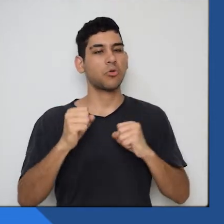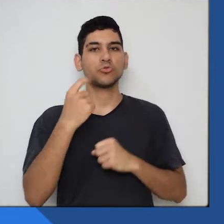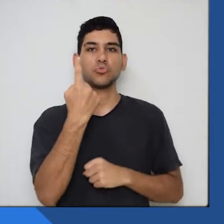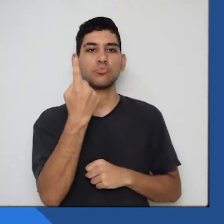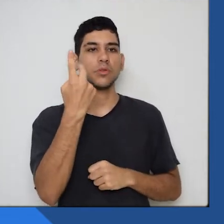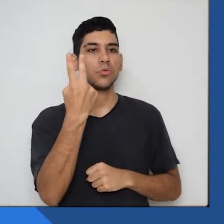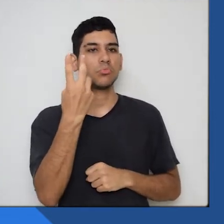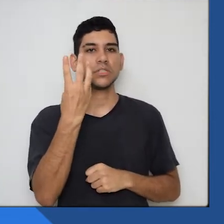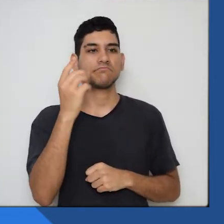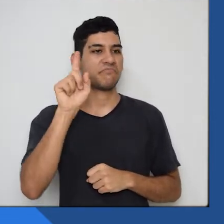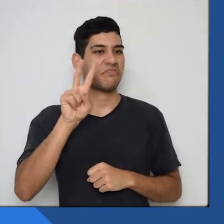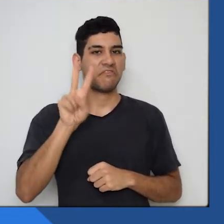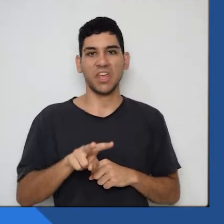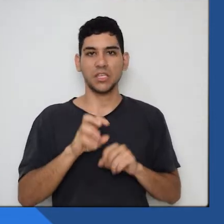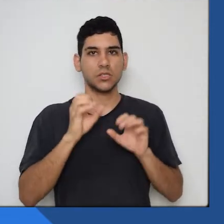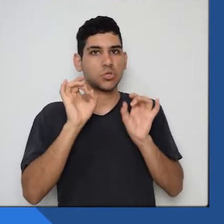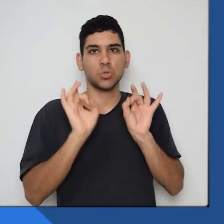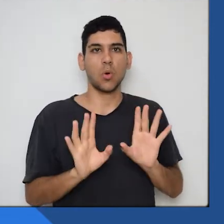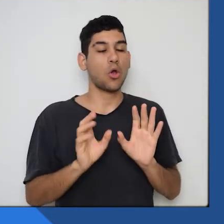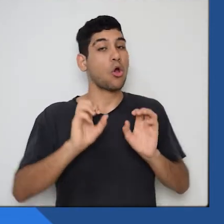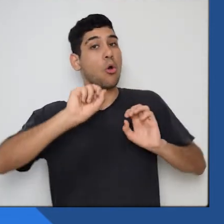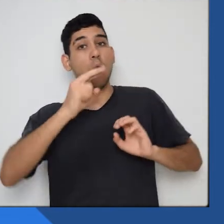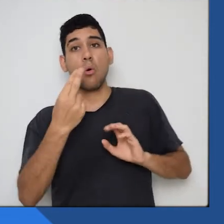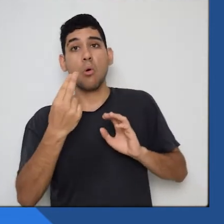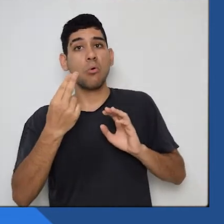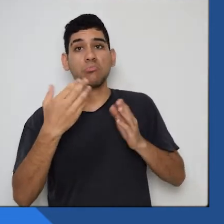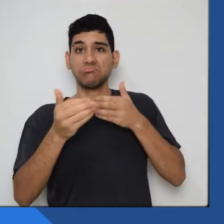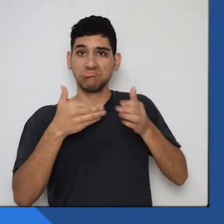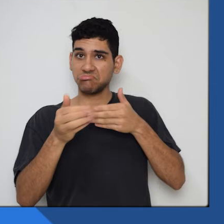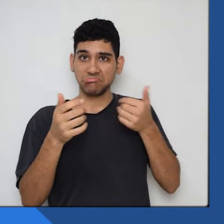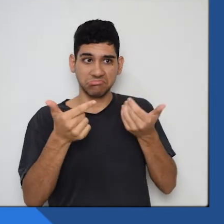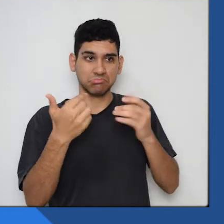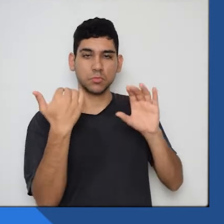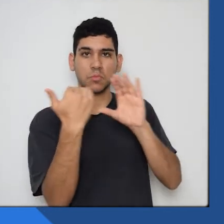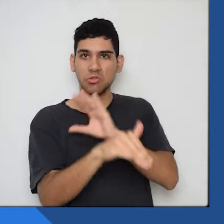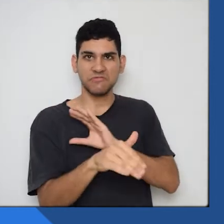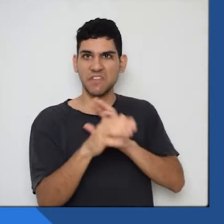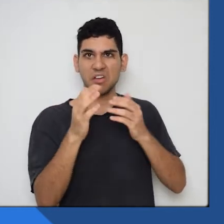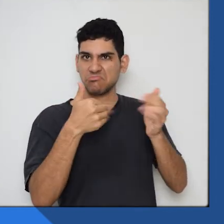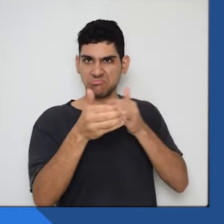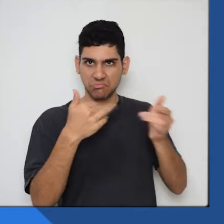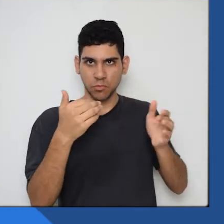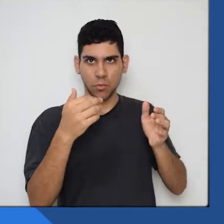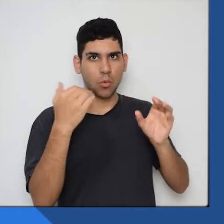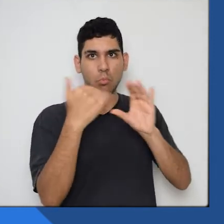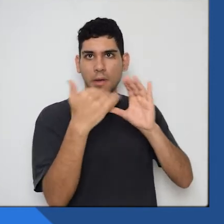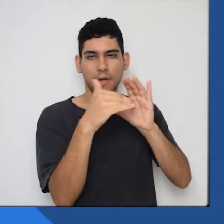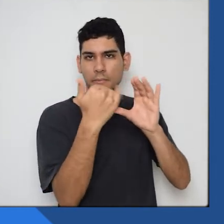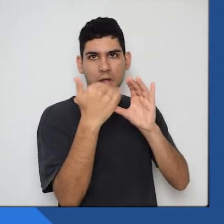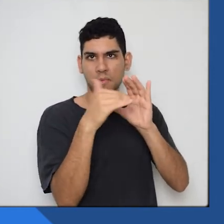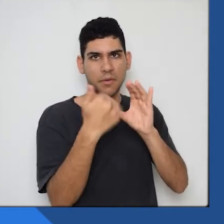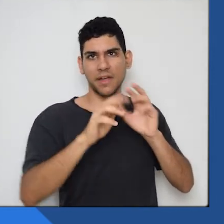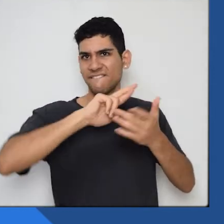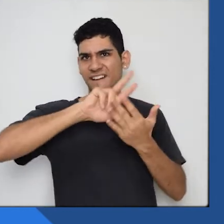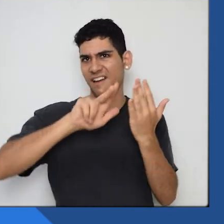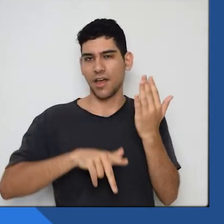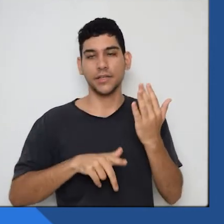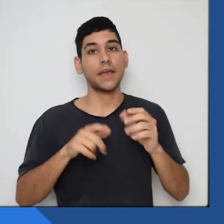tentativa só, 2, 3 ou ilimitadas tentativas. Nesse caso a gente vai